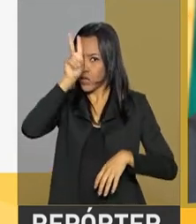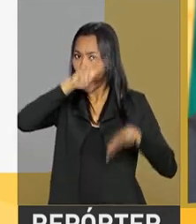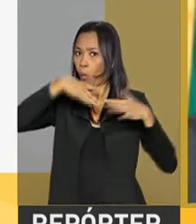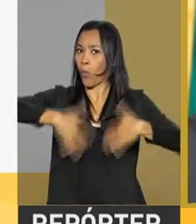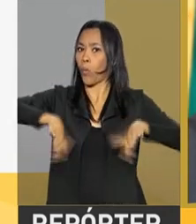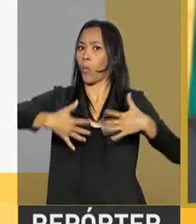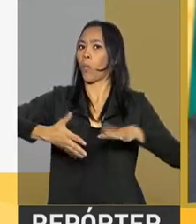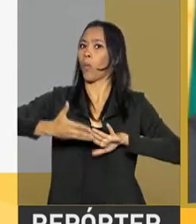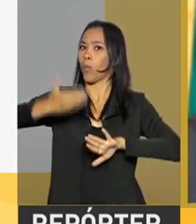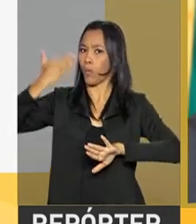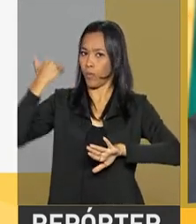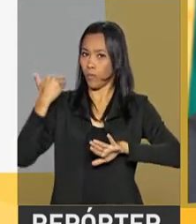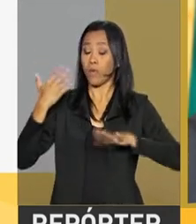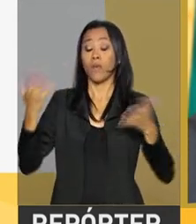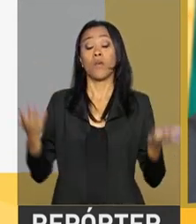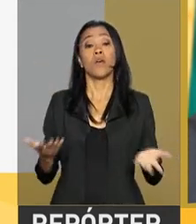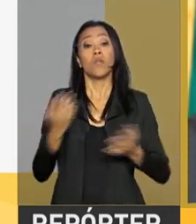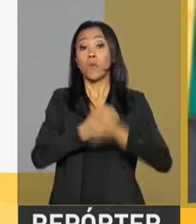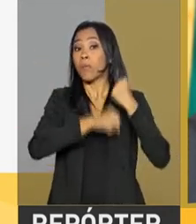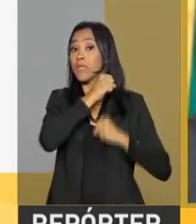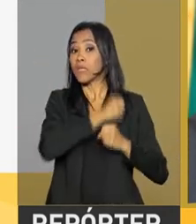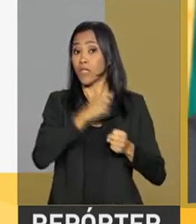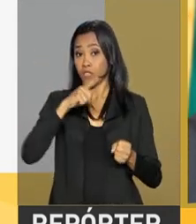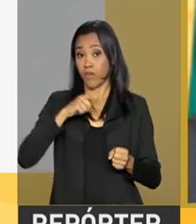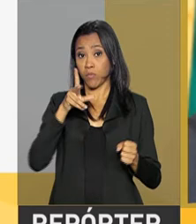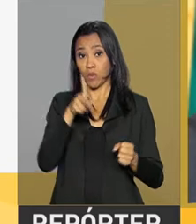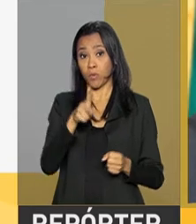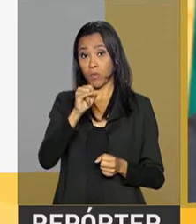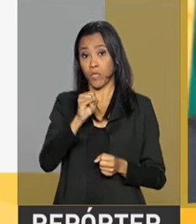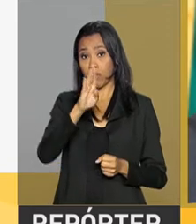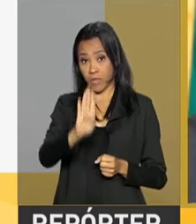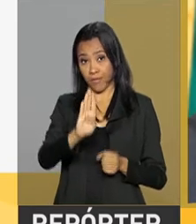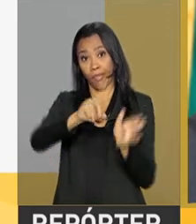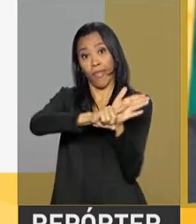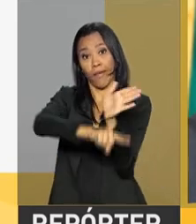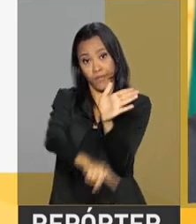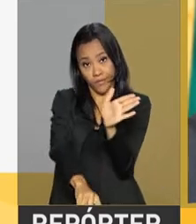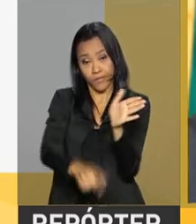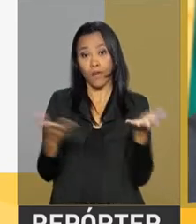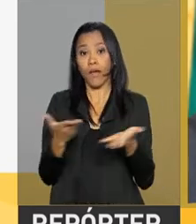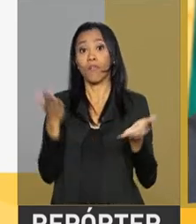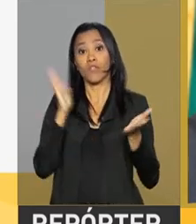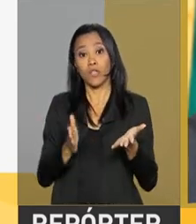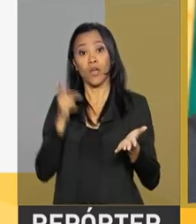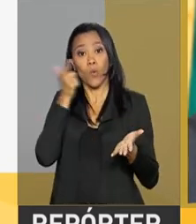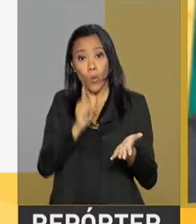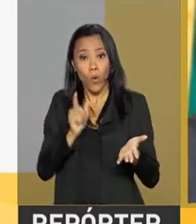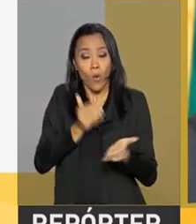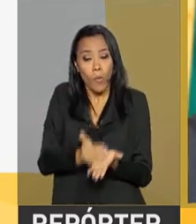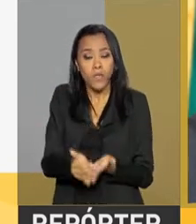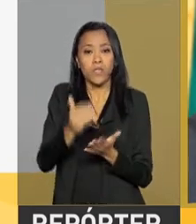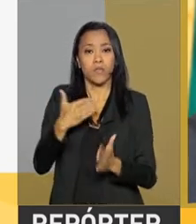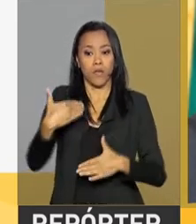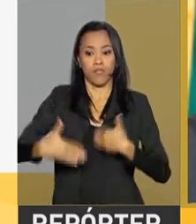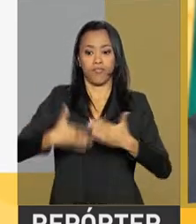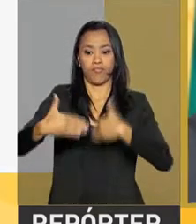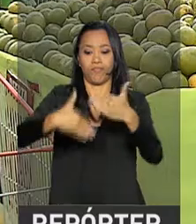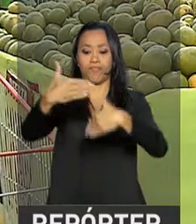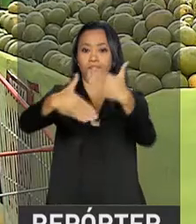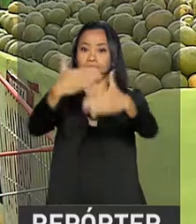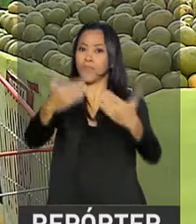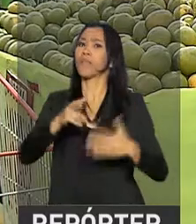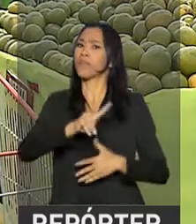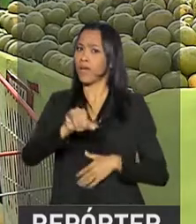tínhamos um produto interno bruto negativo e agora já estamos sendo e um dado que tem impacto direto na sua